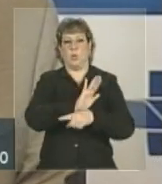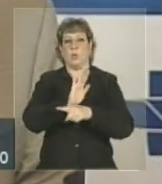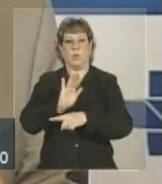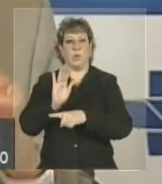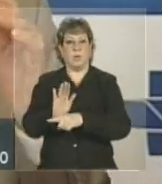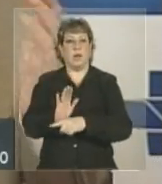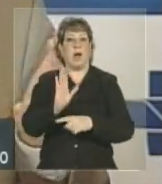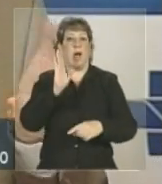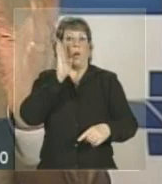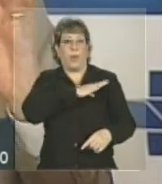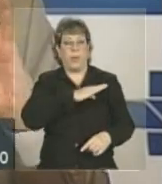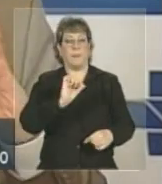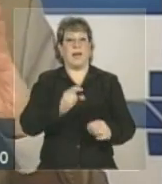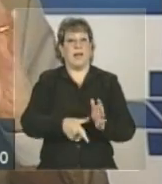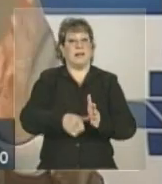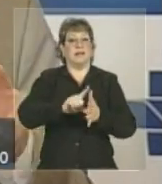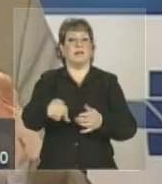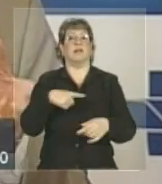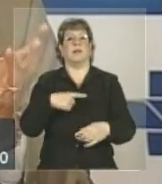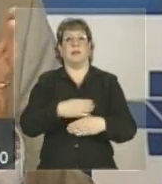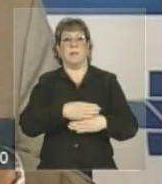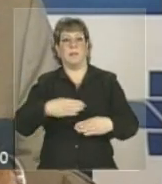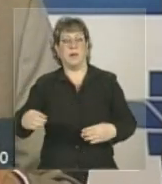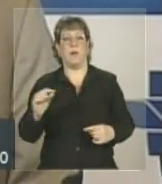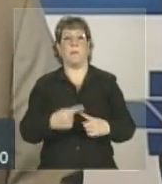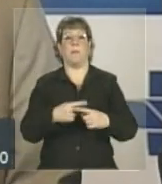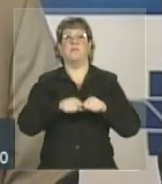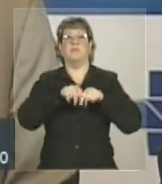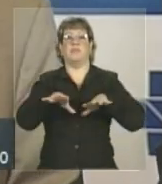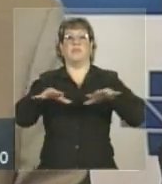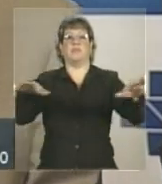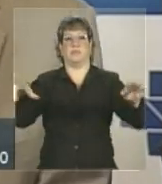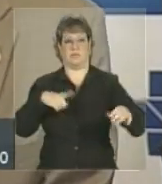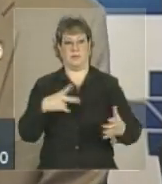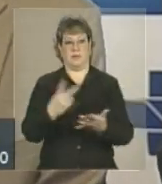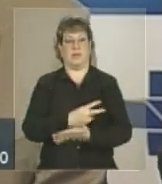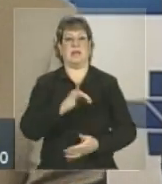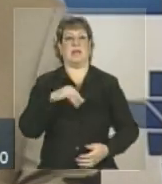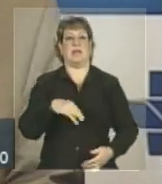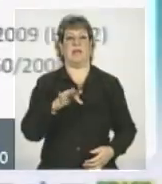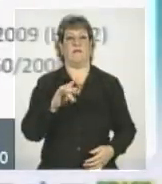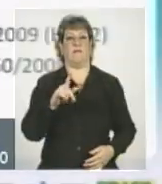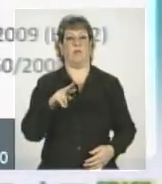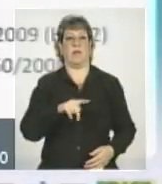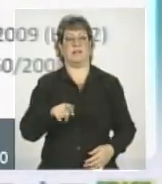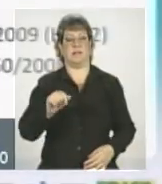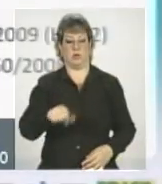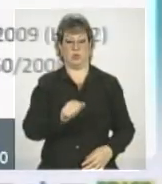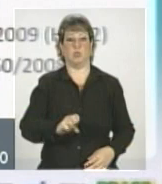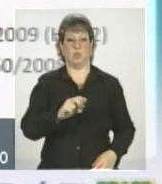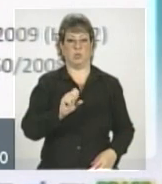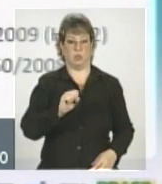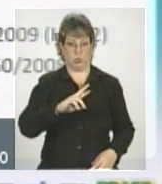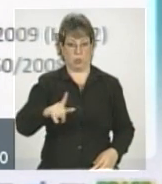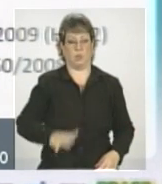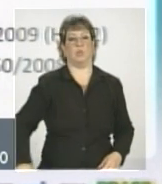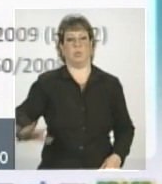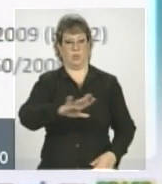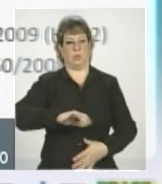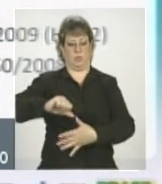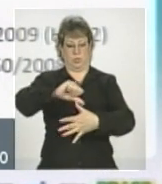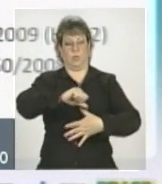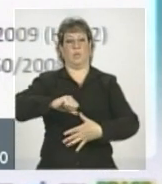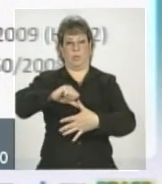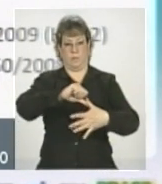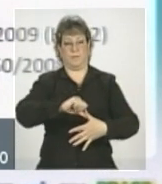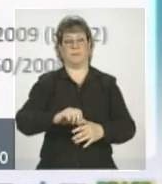dela exatamente quando coincide com o pico da transmissão dos vírus da influenza no hemisfério sul. No hemisfério norte,